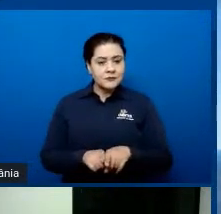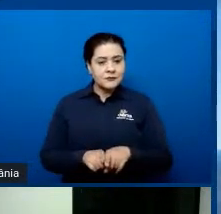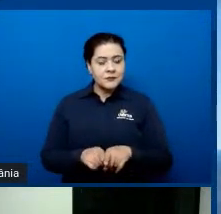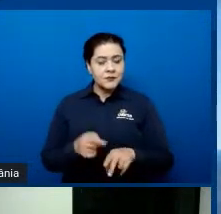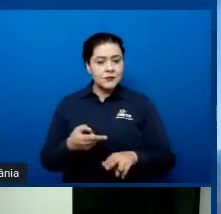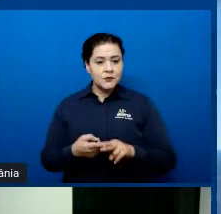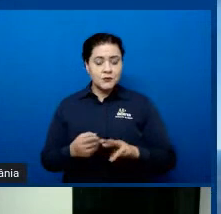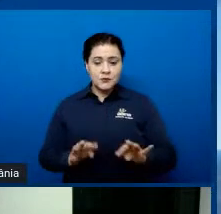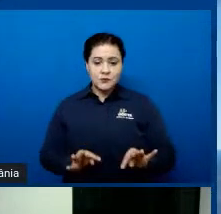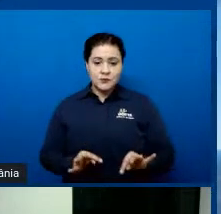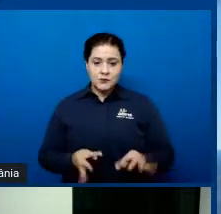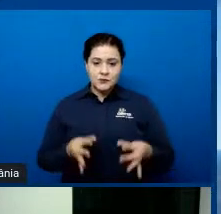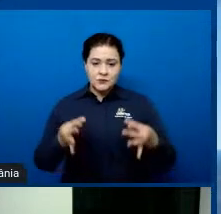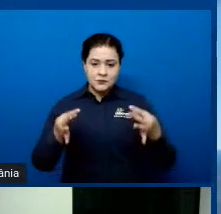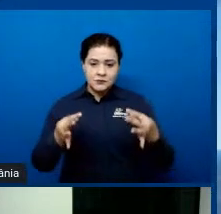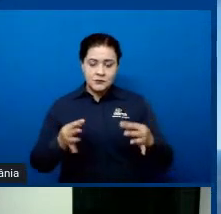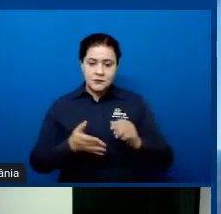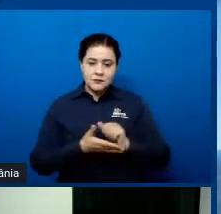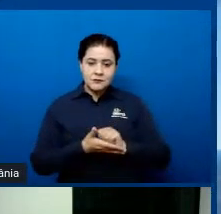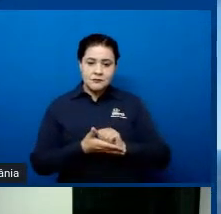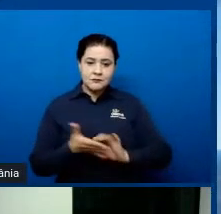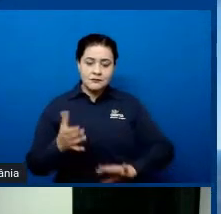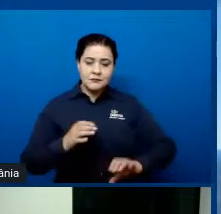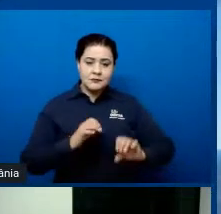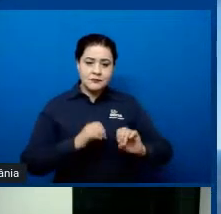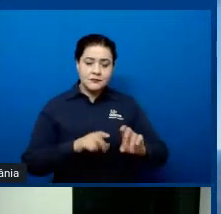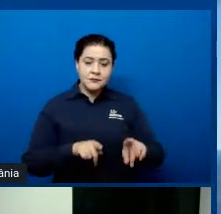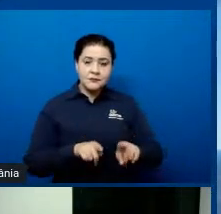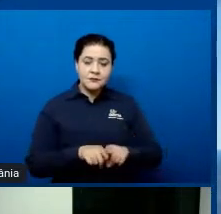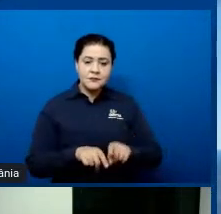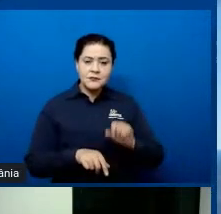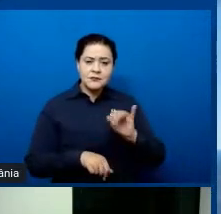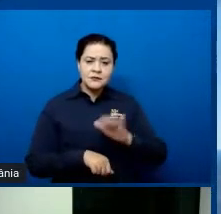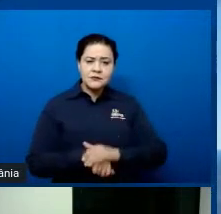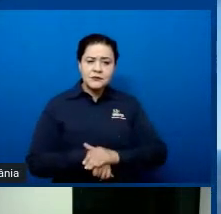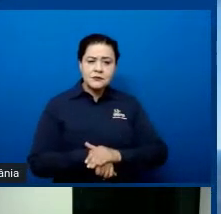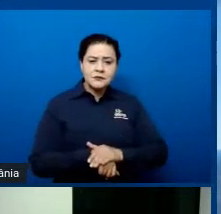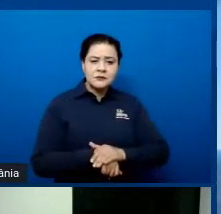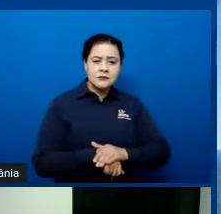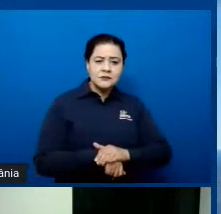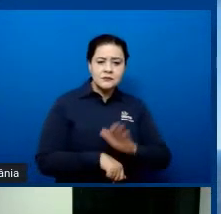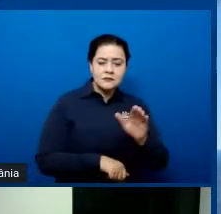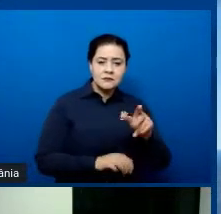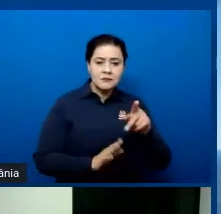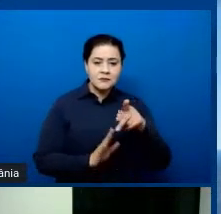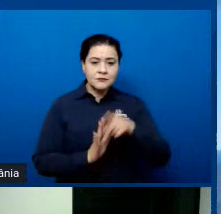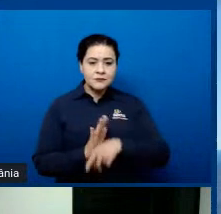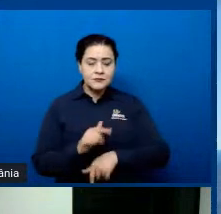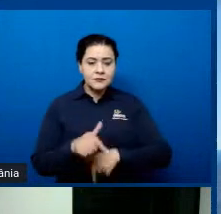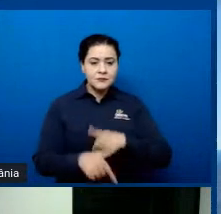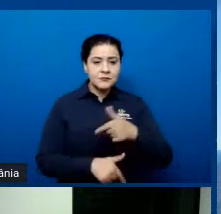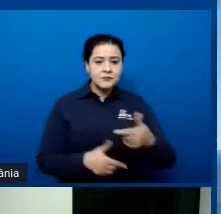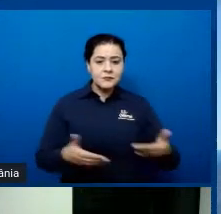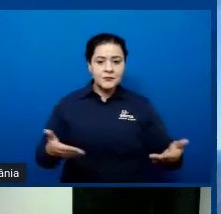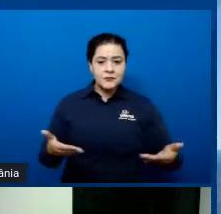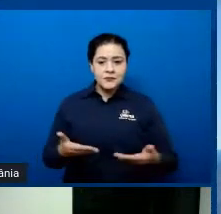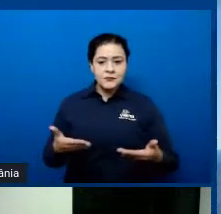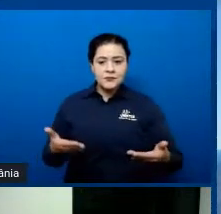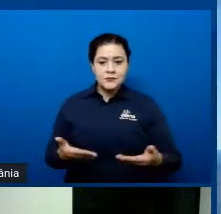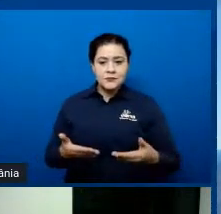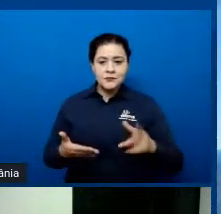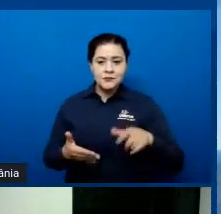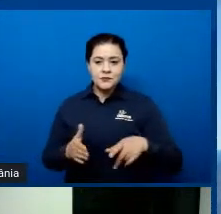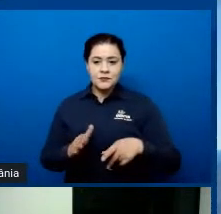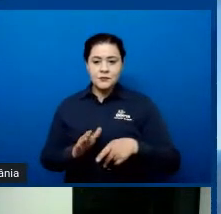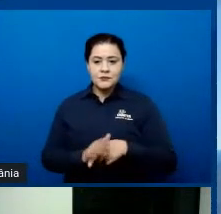de tecnologia para atividades de ensino, né? E cada vez mais, né, um dos projetos que a gente trabalha hoje é de proteção de conteúdo